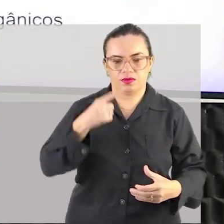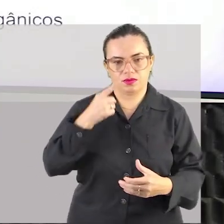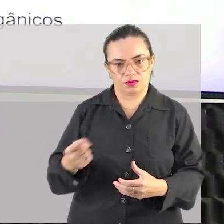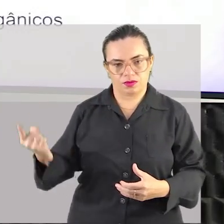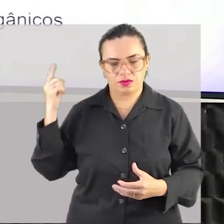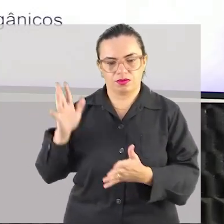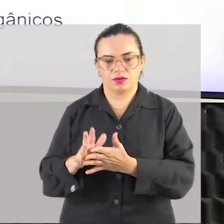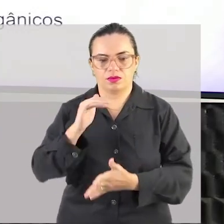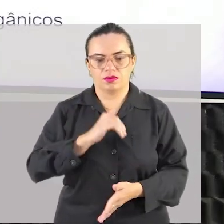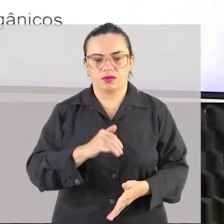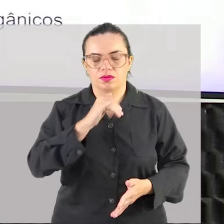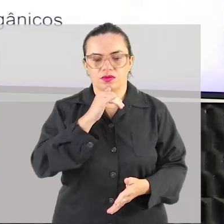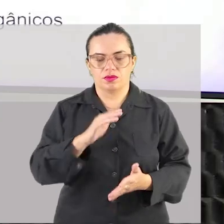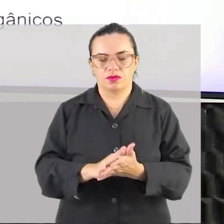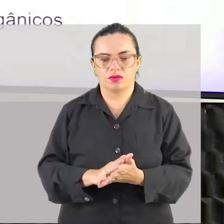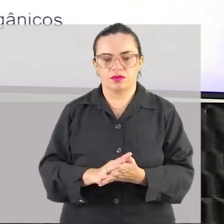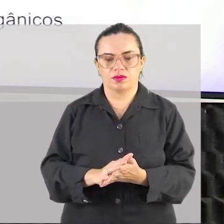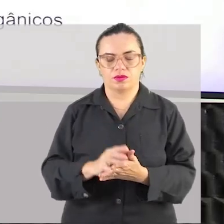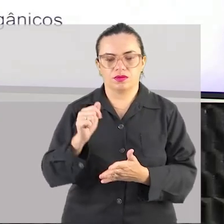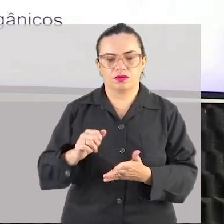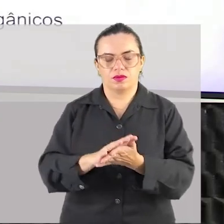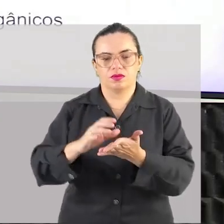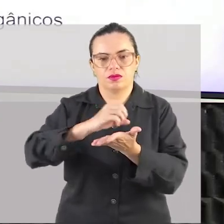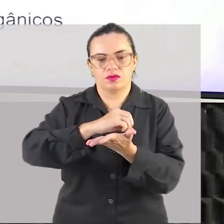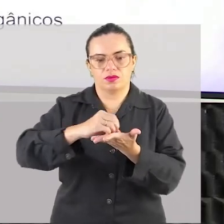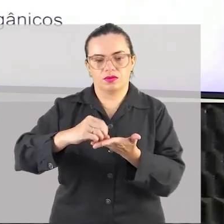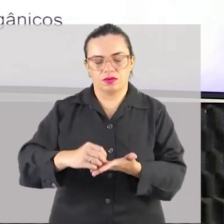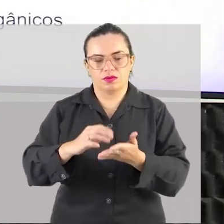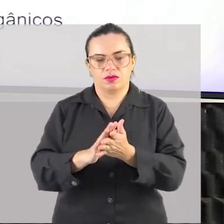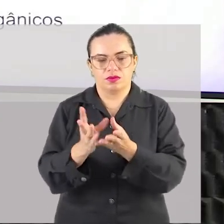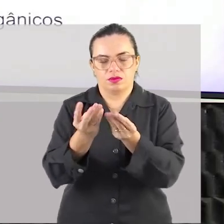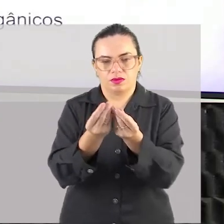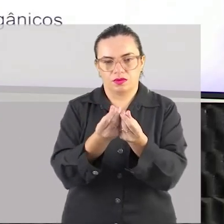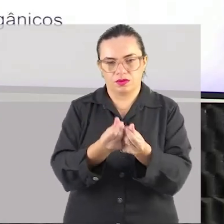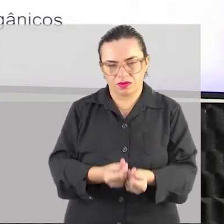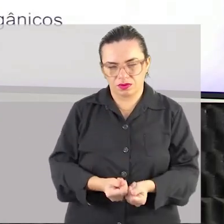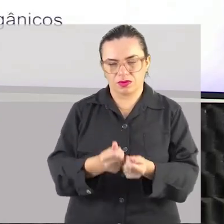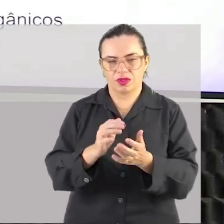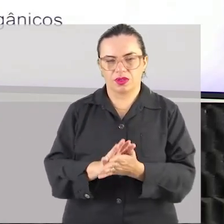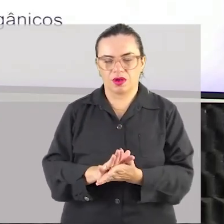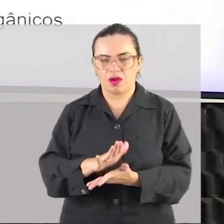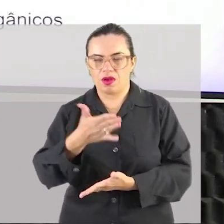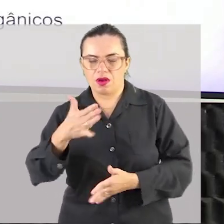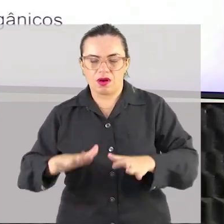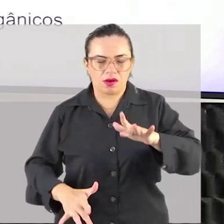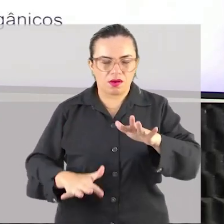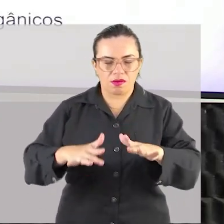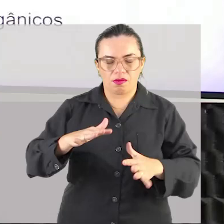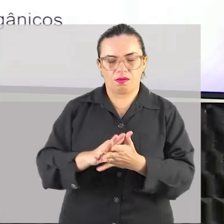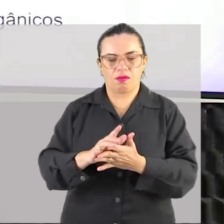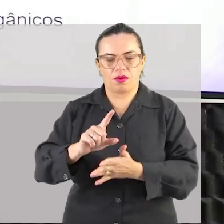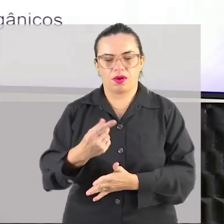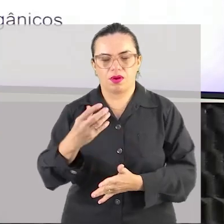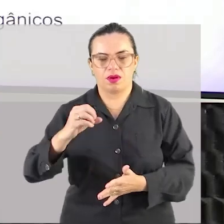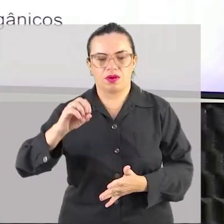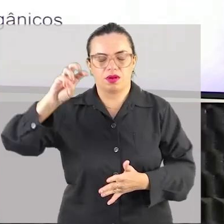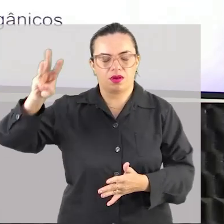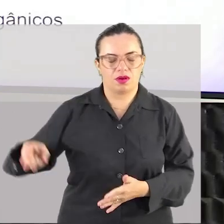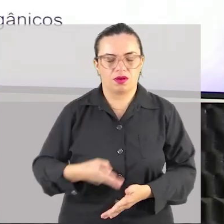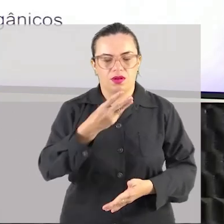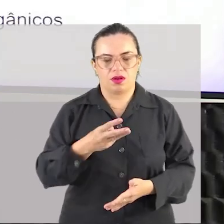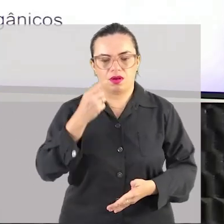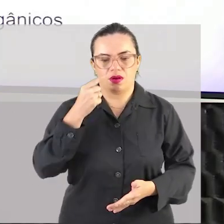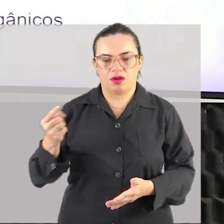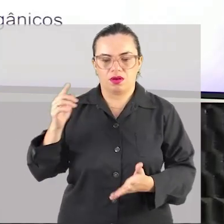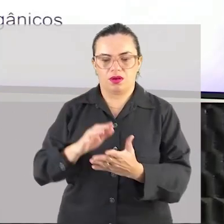desses resíduos orgânicos. E isso vai levar, em média, 100 milhões de anos. D. Presença de rochas de origem